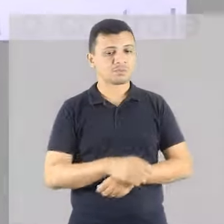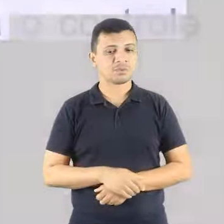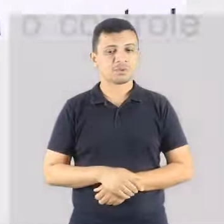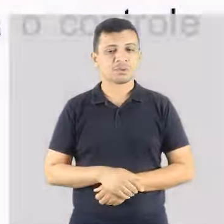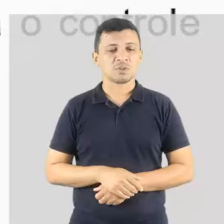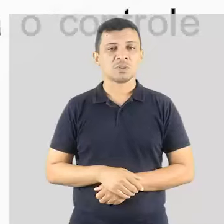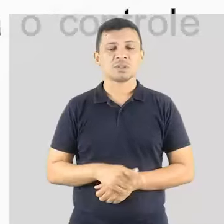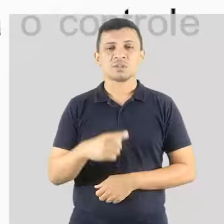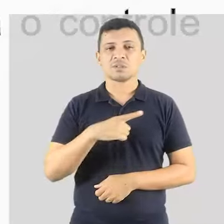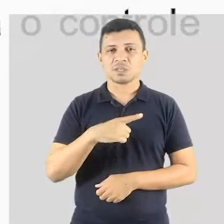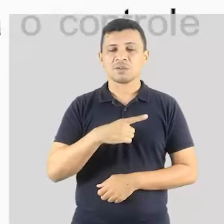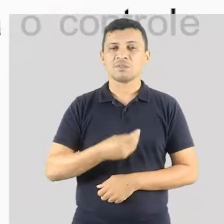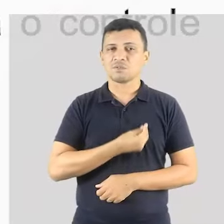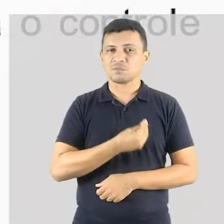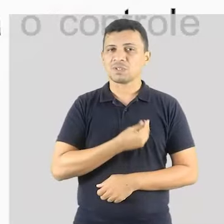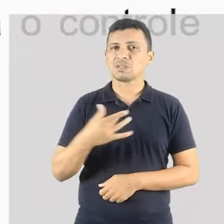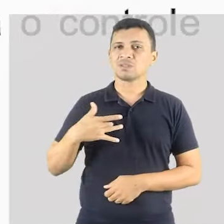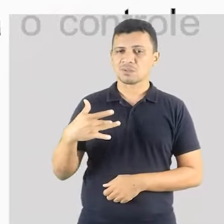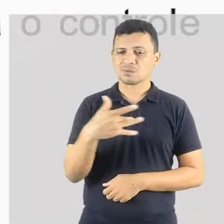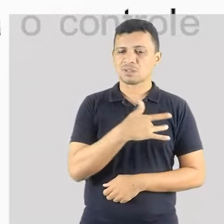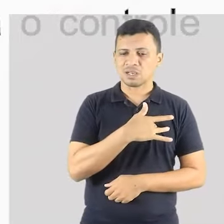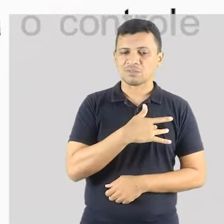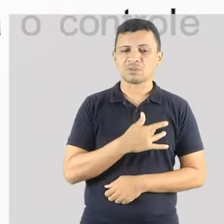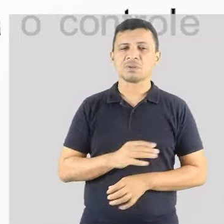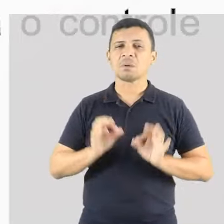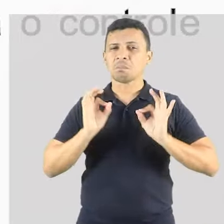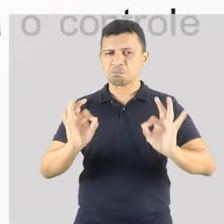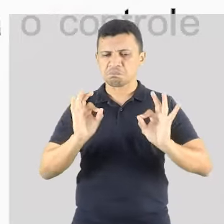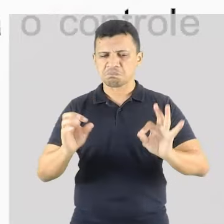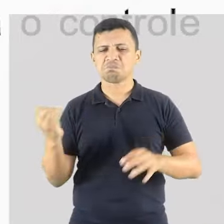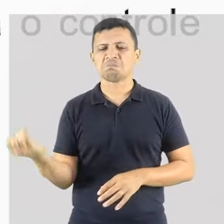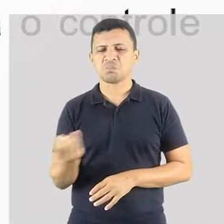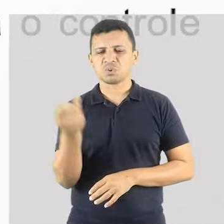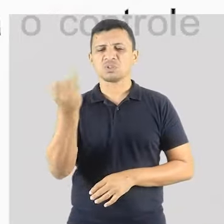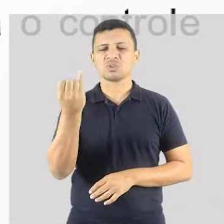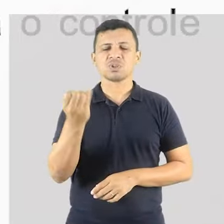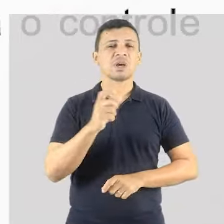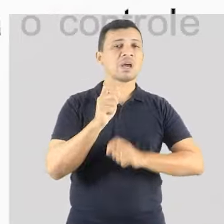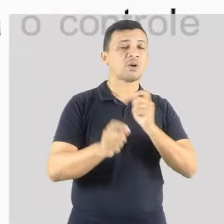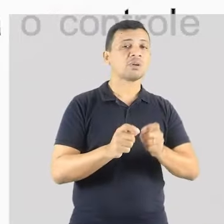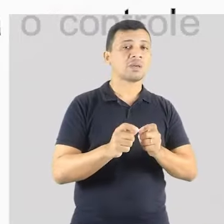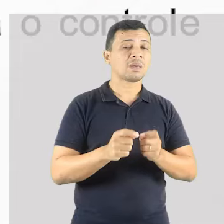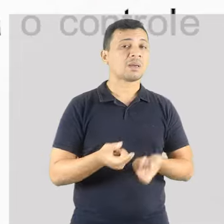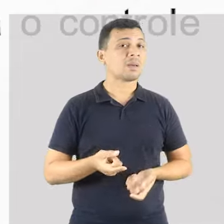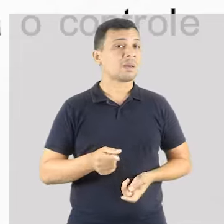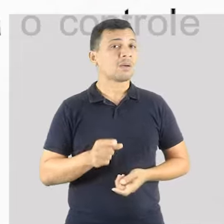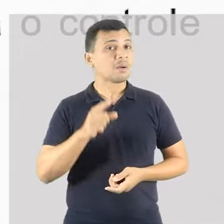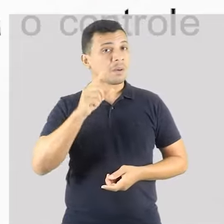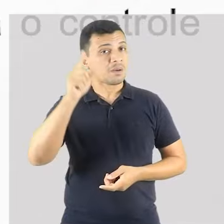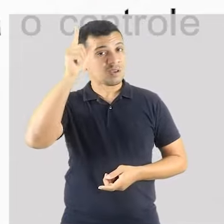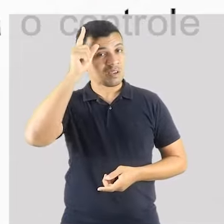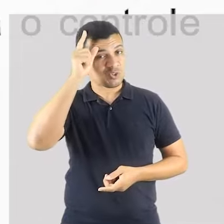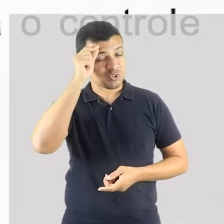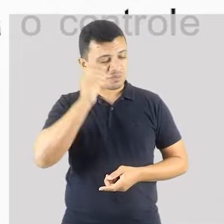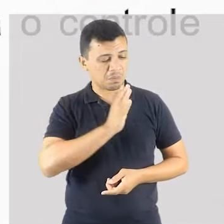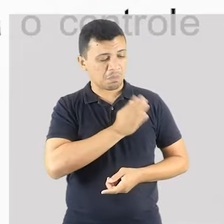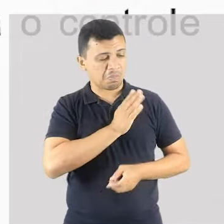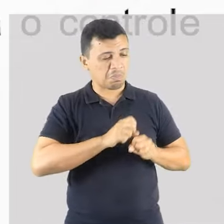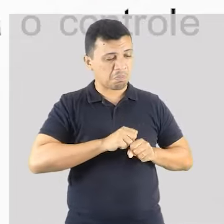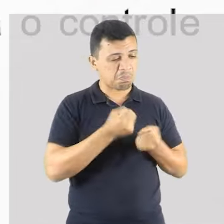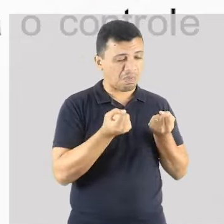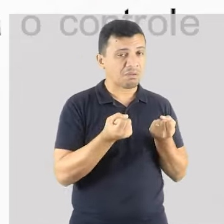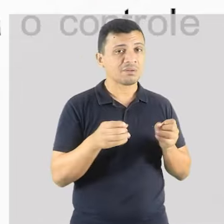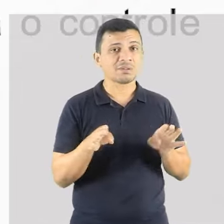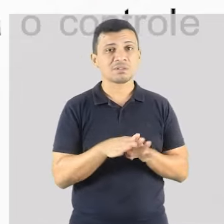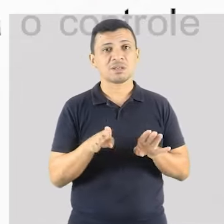ó cultivar um estilo de vida saudável é extremamente importante para diminuir os riscos de infarto mas também de